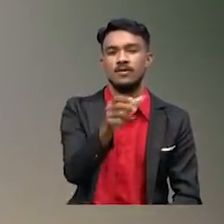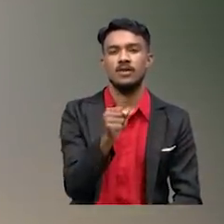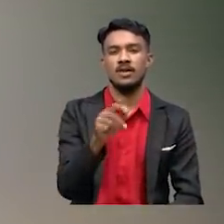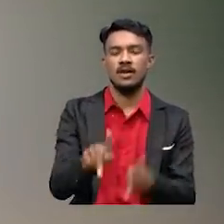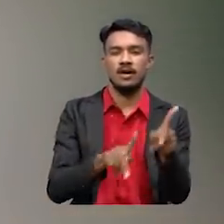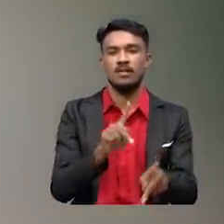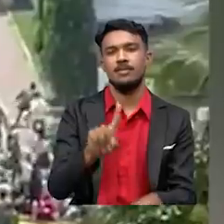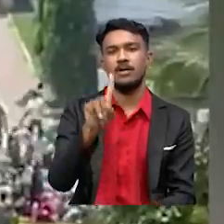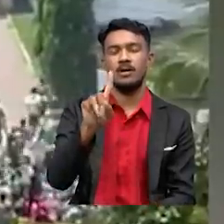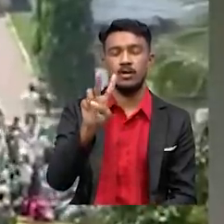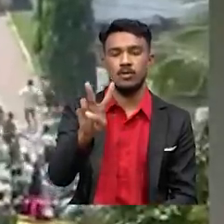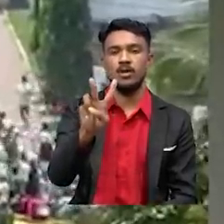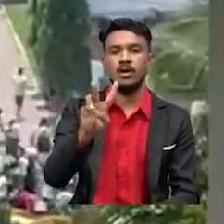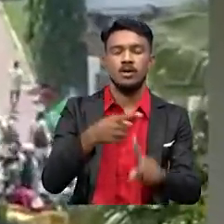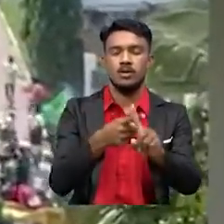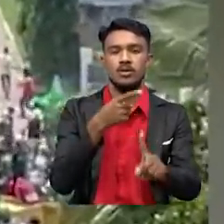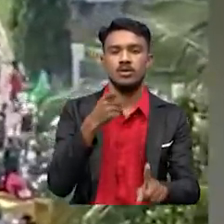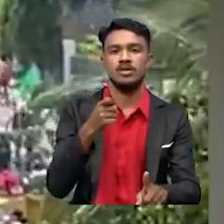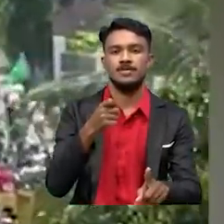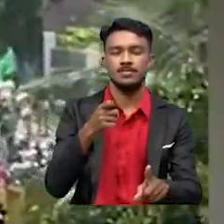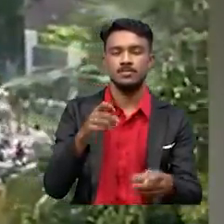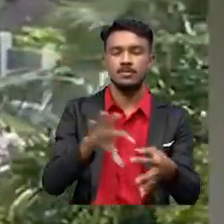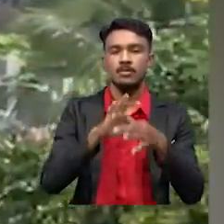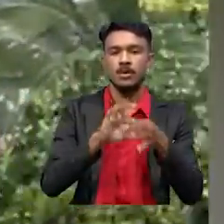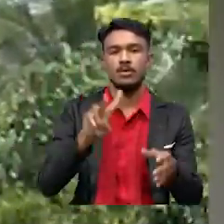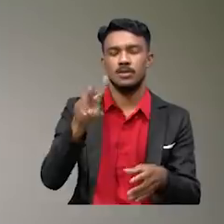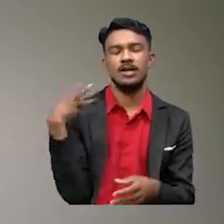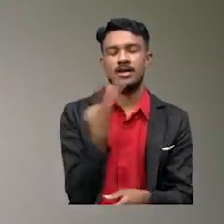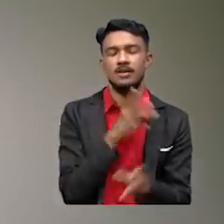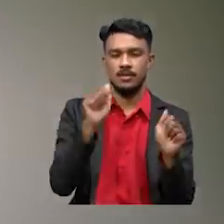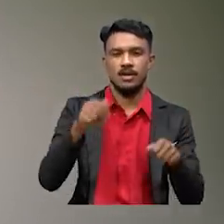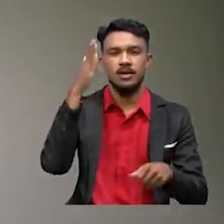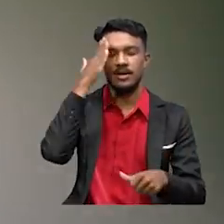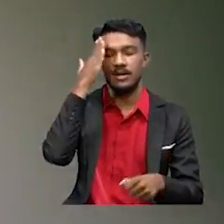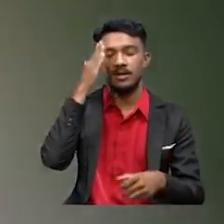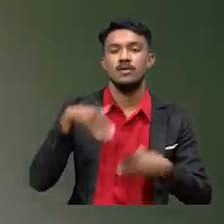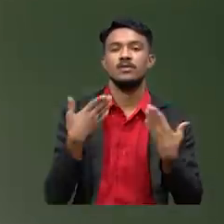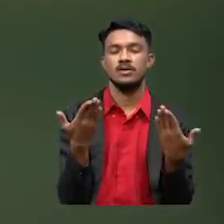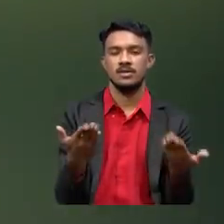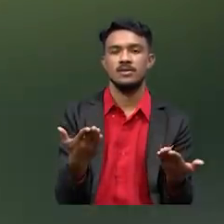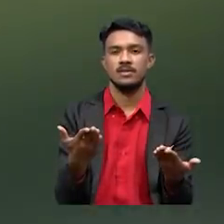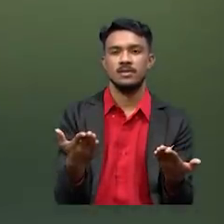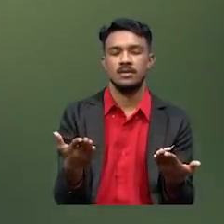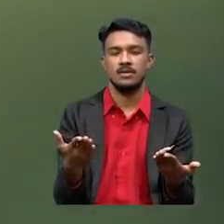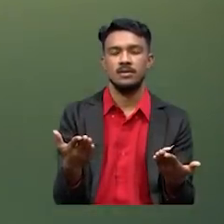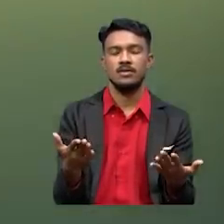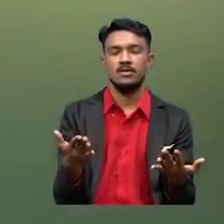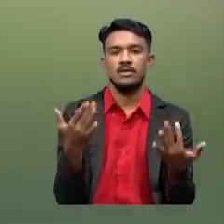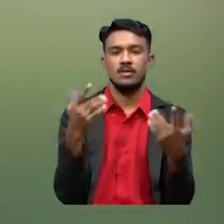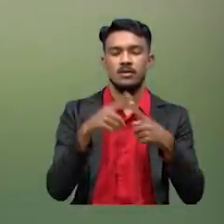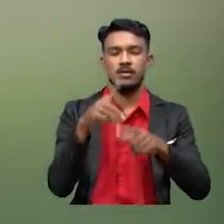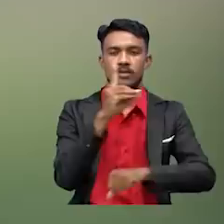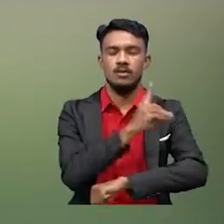sida parte rua né ita hal investição ha cliente investição ita de tada né nini motivo los né sim sim agenda be o nini